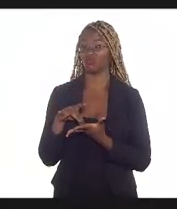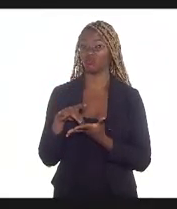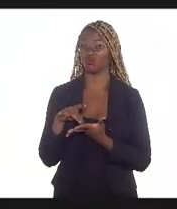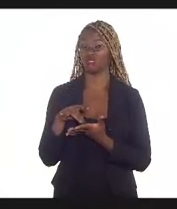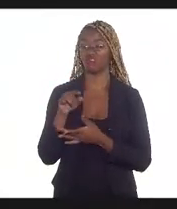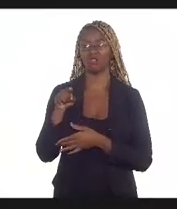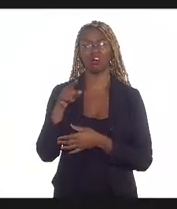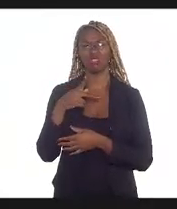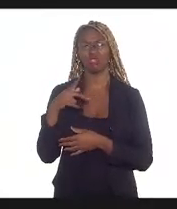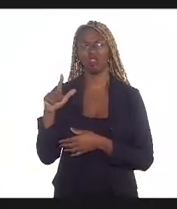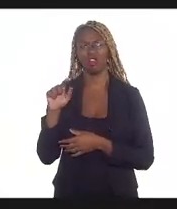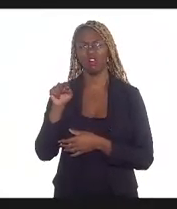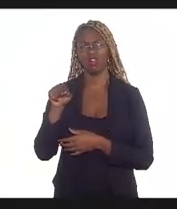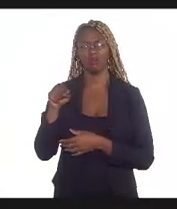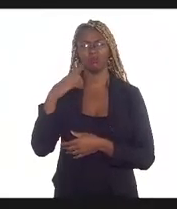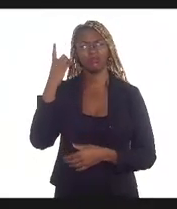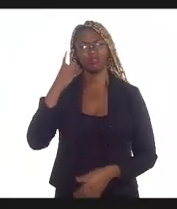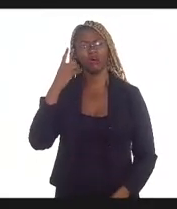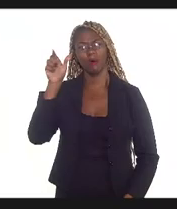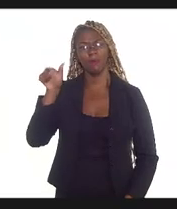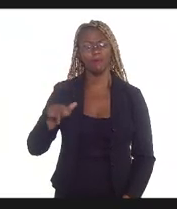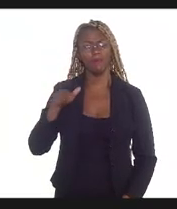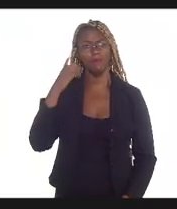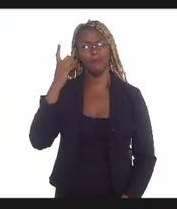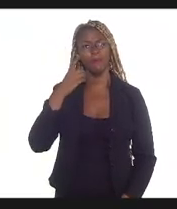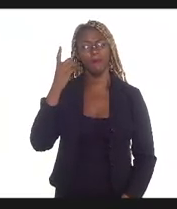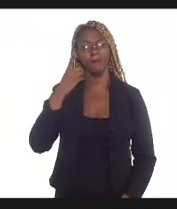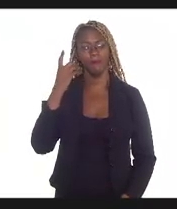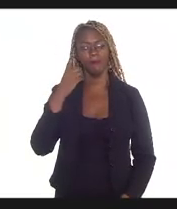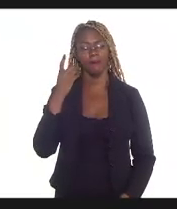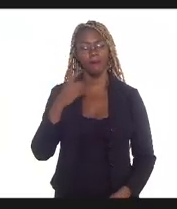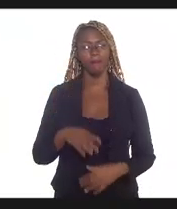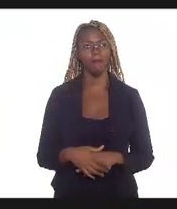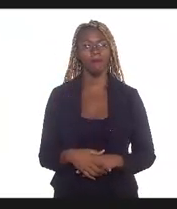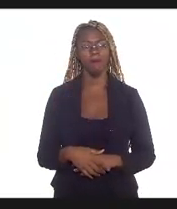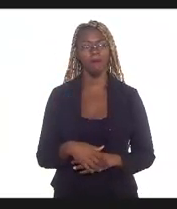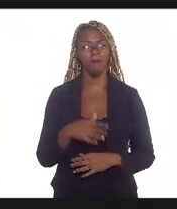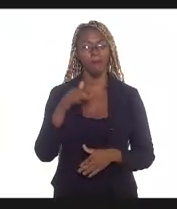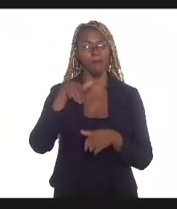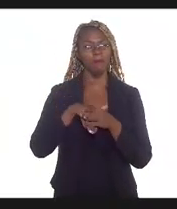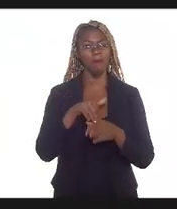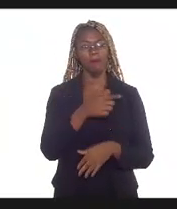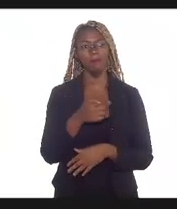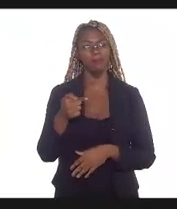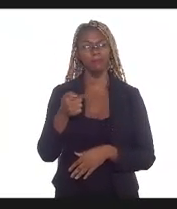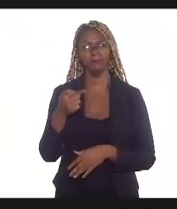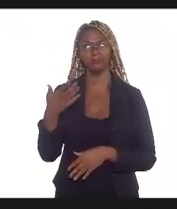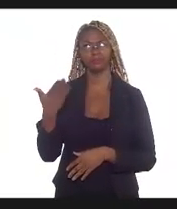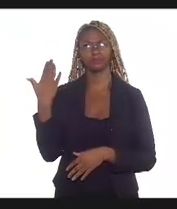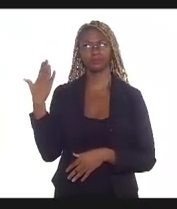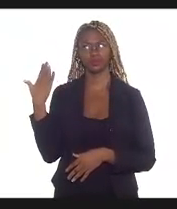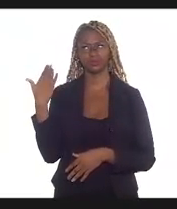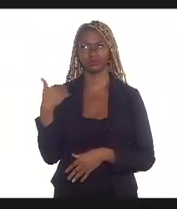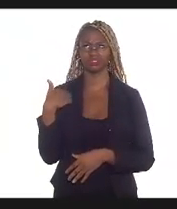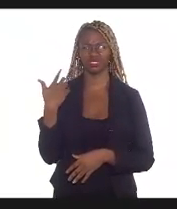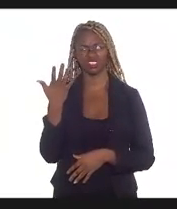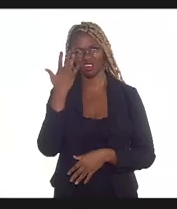esse projeto, o deputado, nós votamos essa semana que passou, salvo engano,